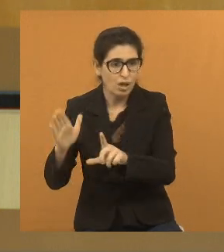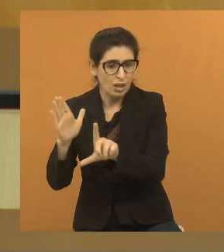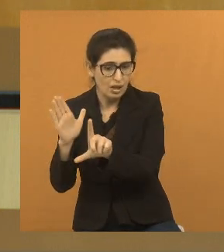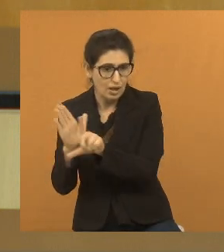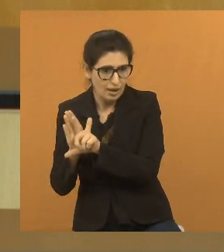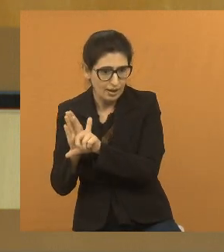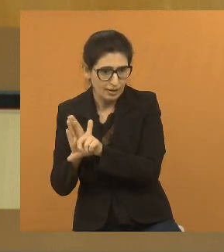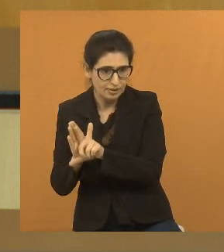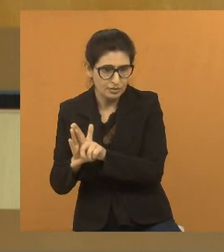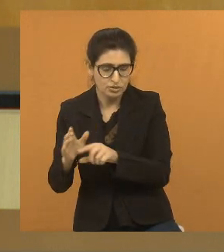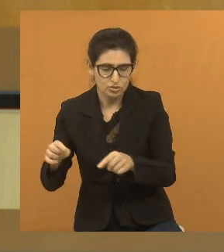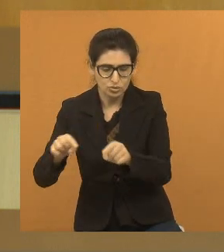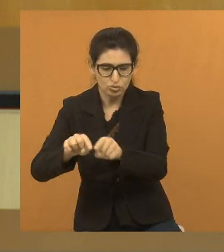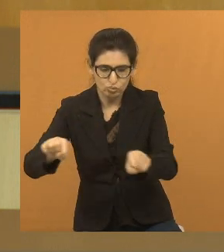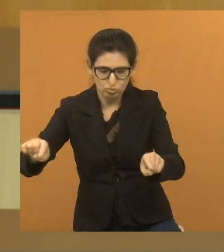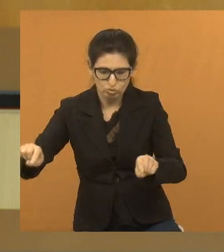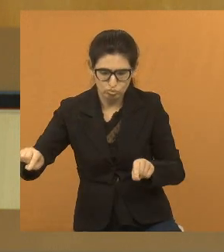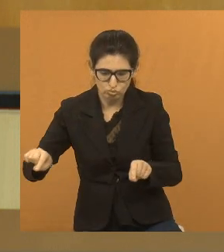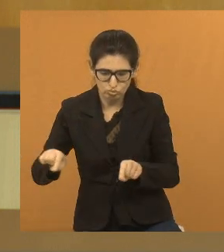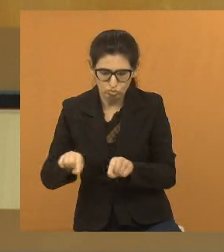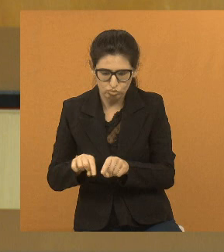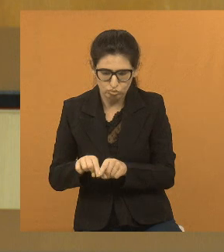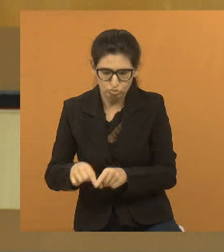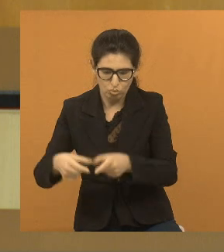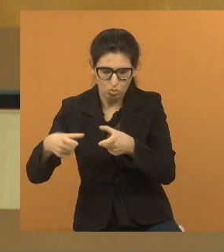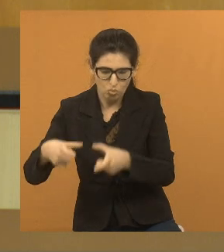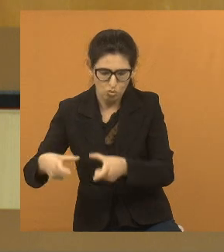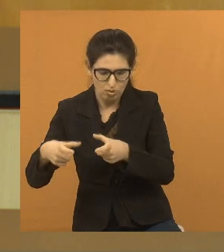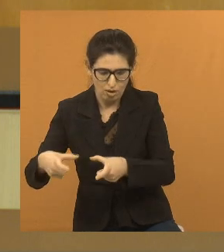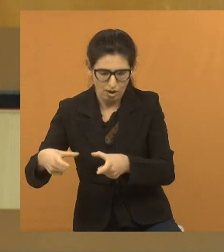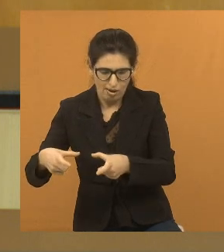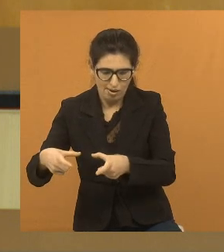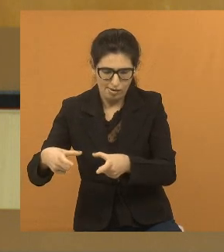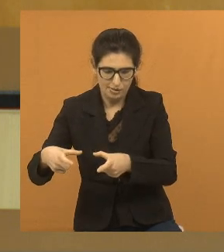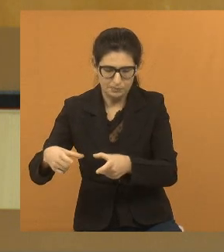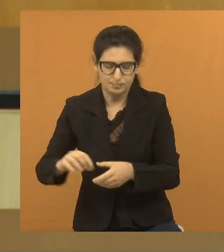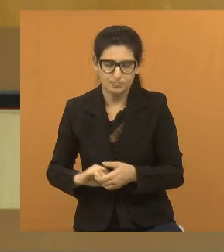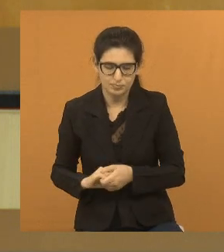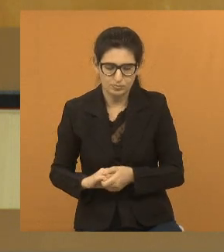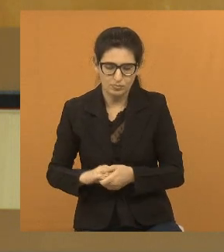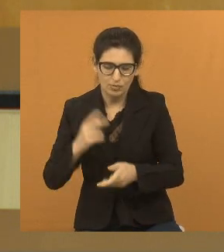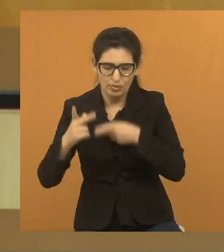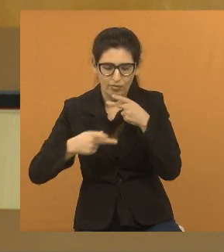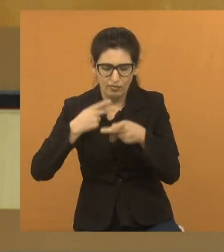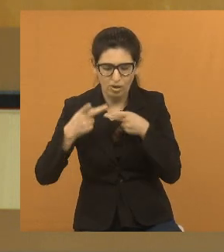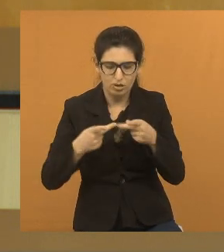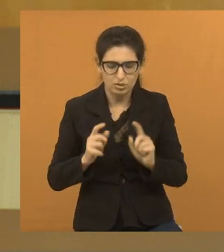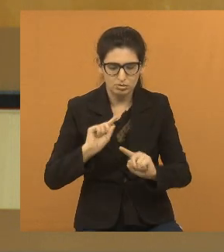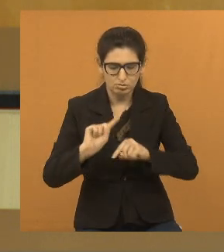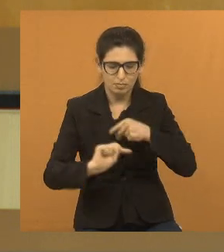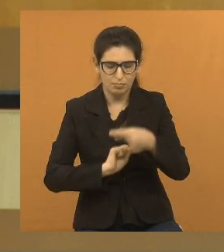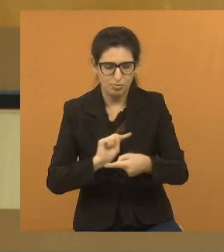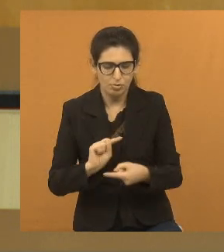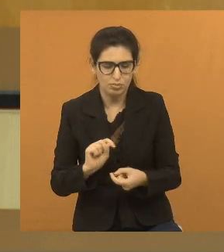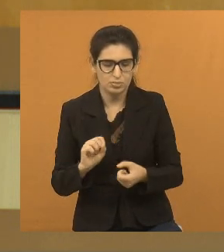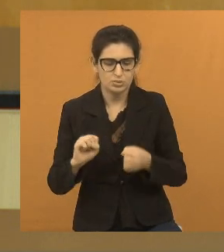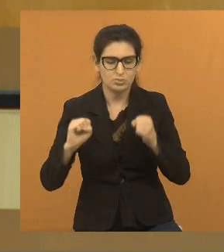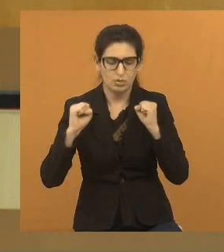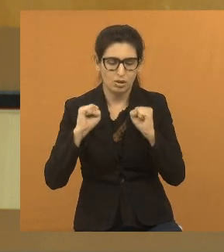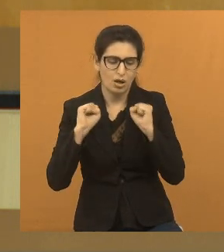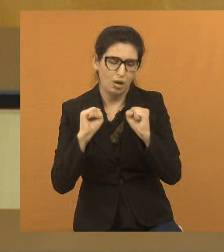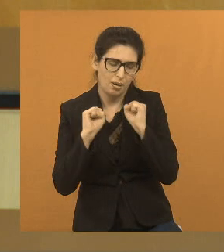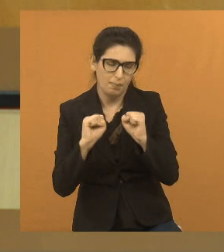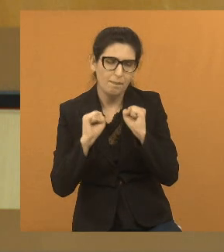que é a próxima lei que vai vir a seguir, nós vamos estar discutindo essas questões e nós estamos abertos a essas discussões, que a